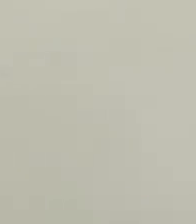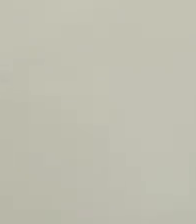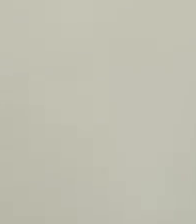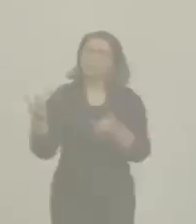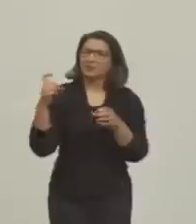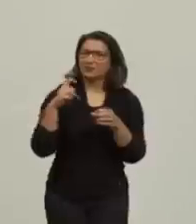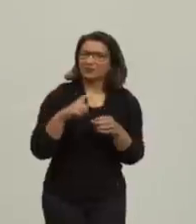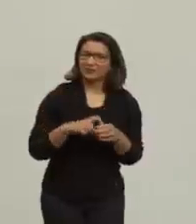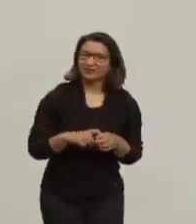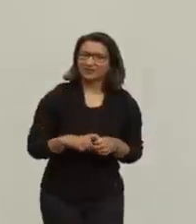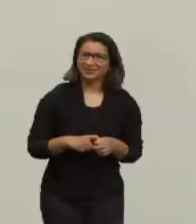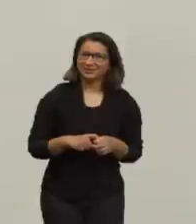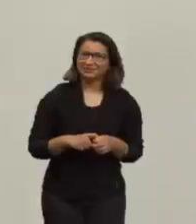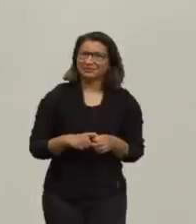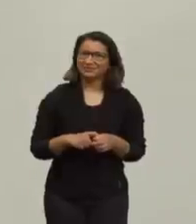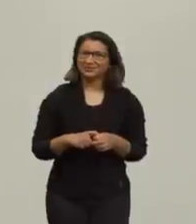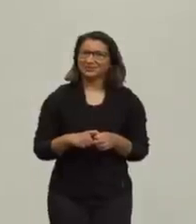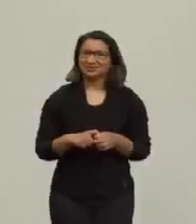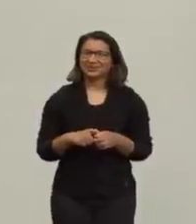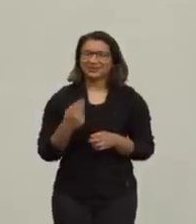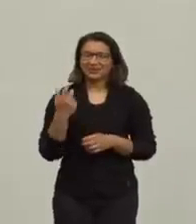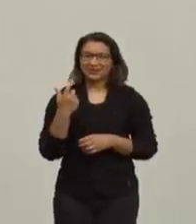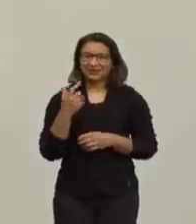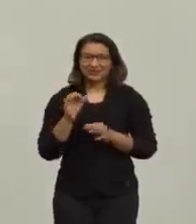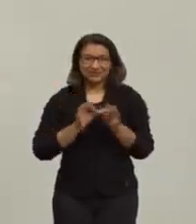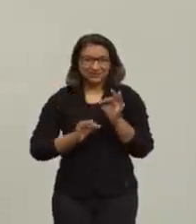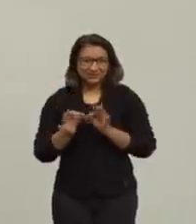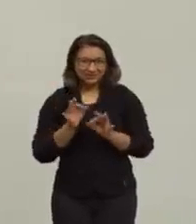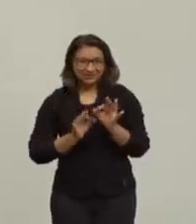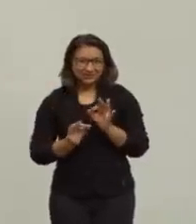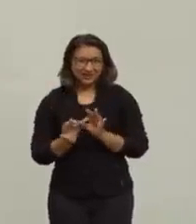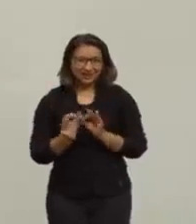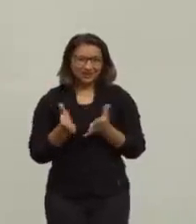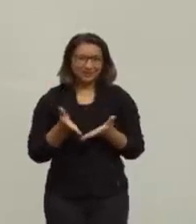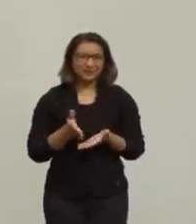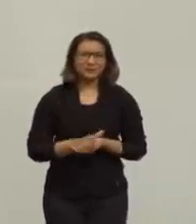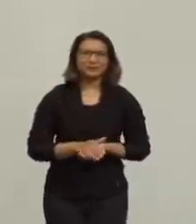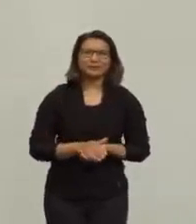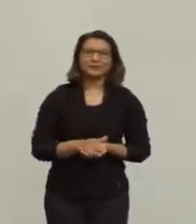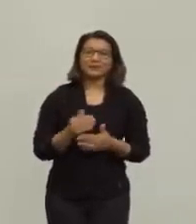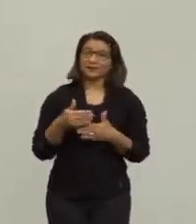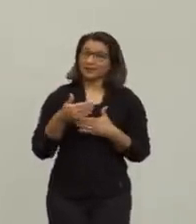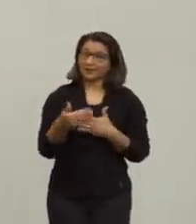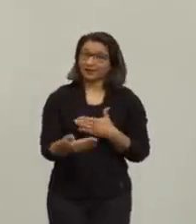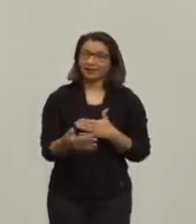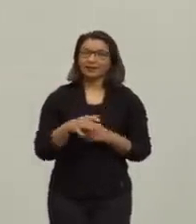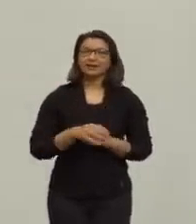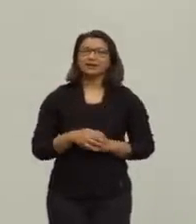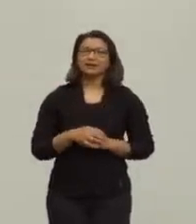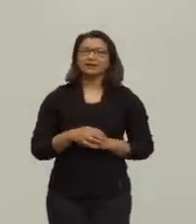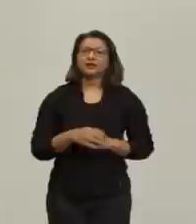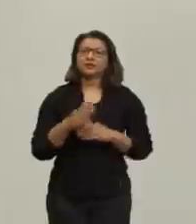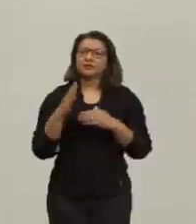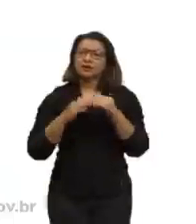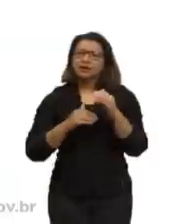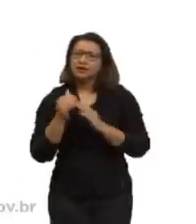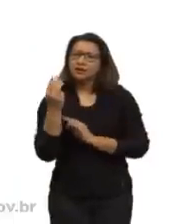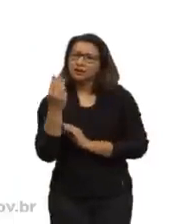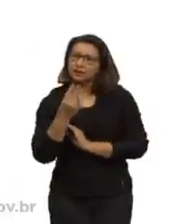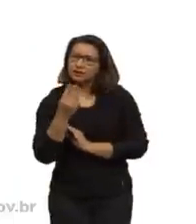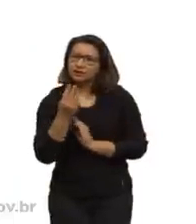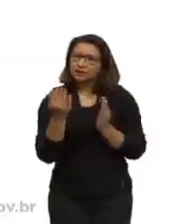Voltamos então, pessoal. Vamos ver se a gente agora se organiza, né? Então vamos lá. Ó, situação 3 que nós vamos